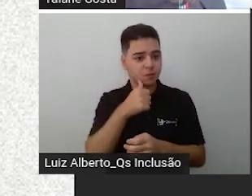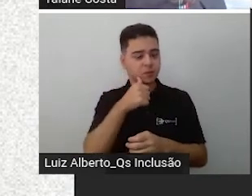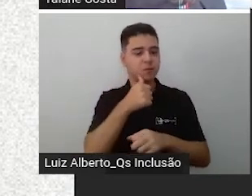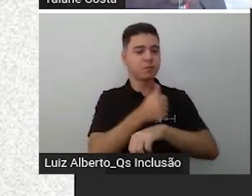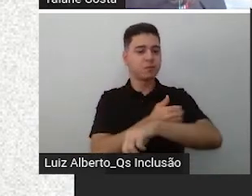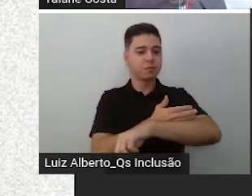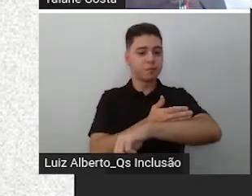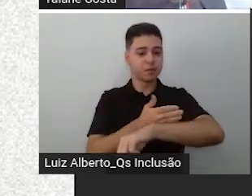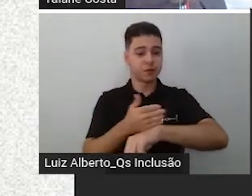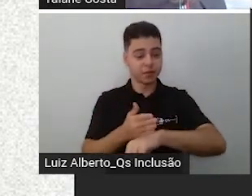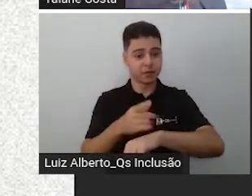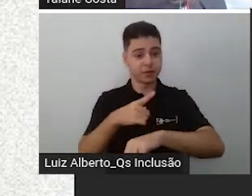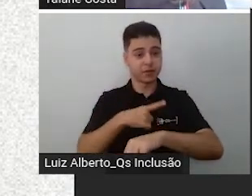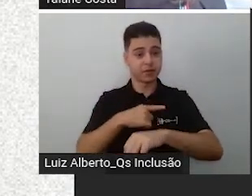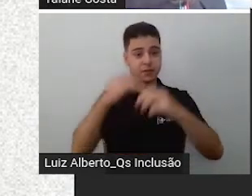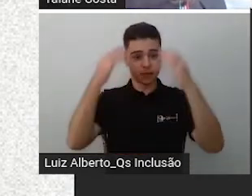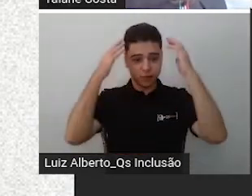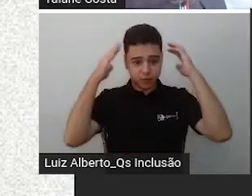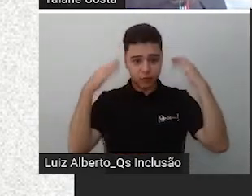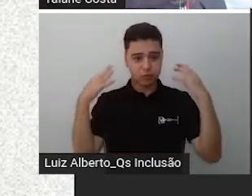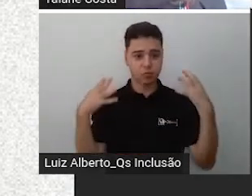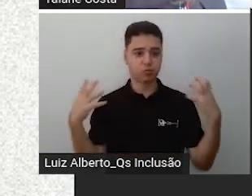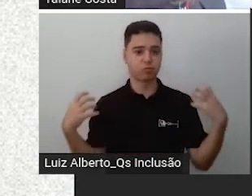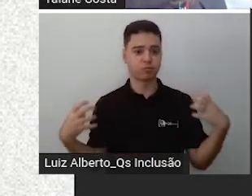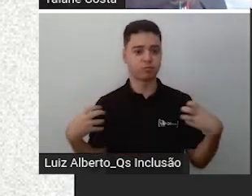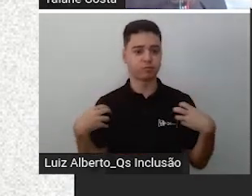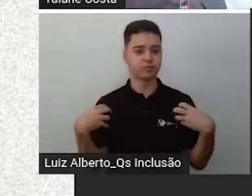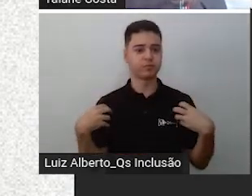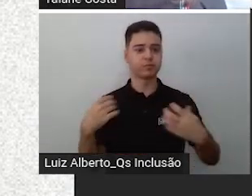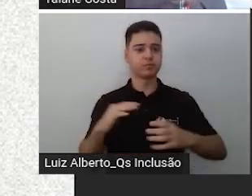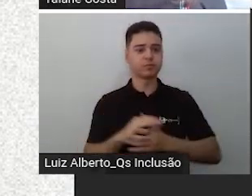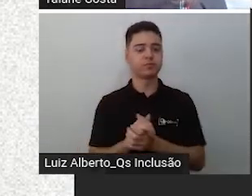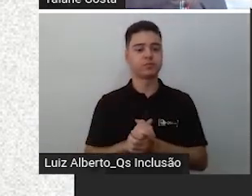os cabelos pouco abaixo da altura dos ombros,